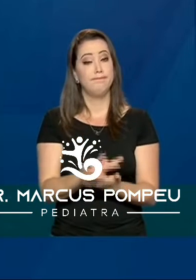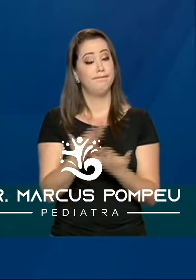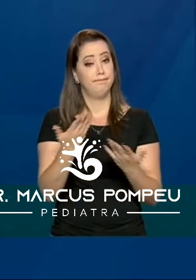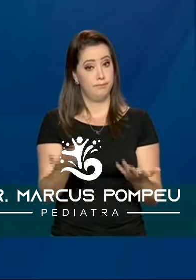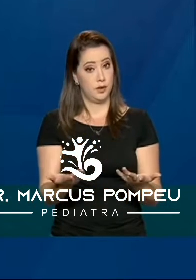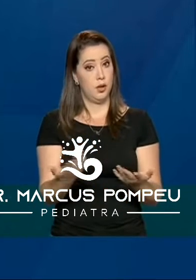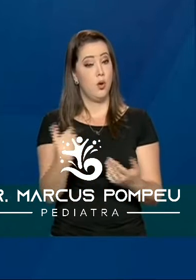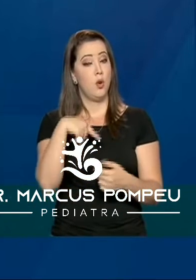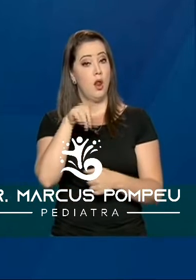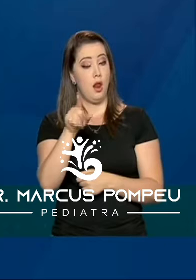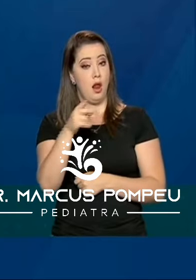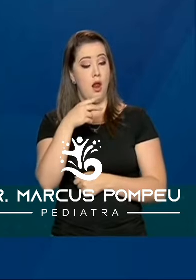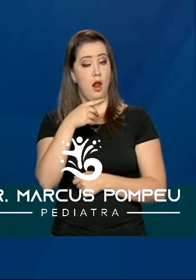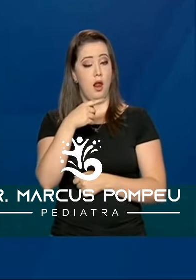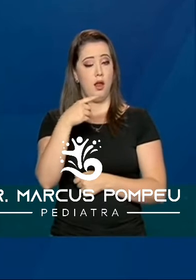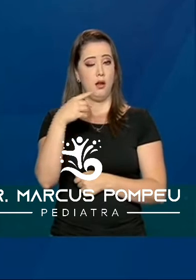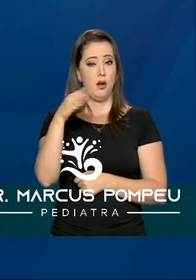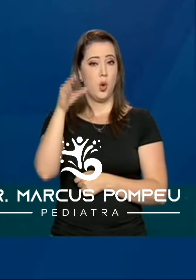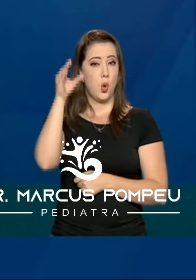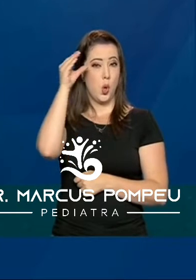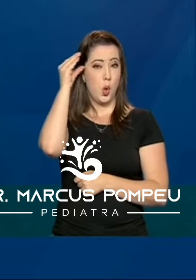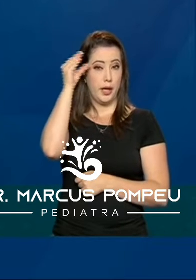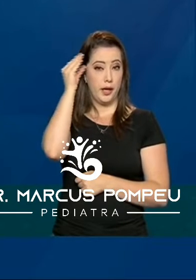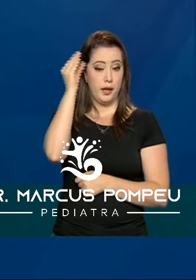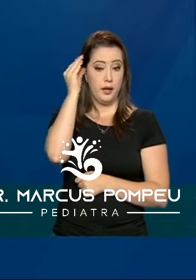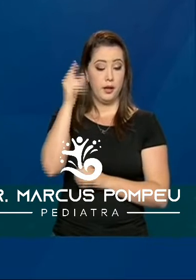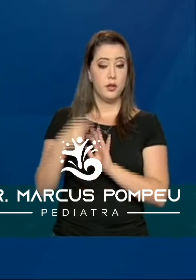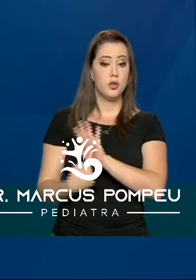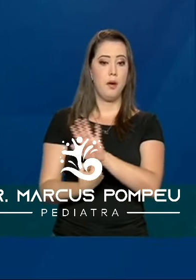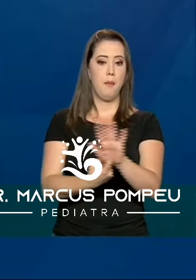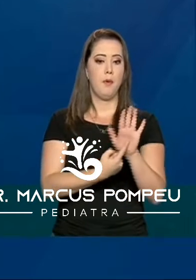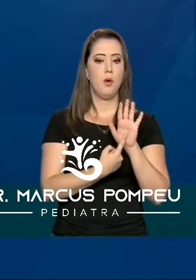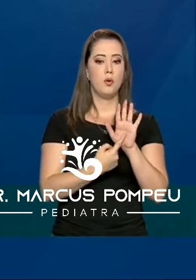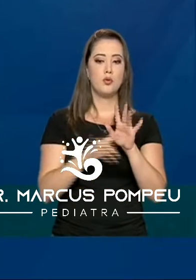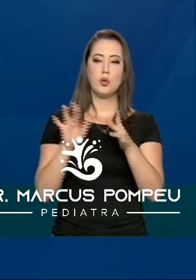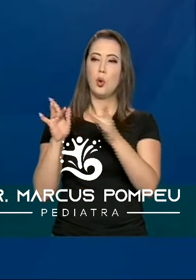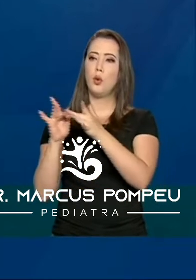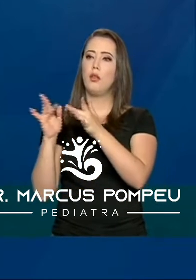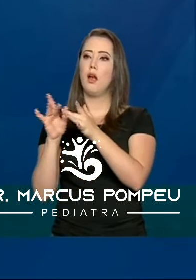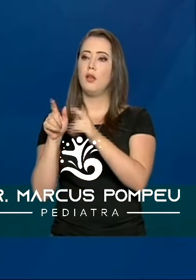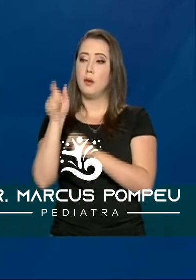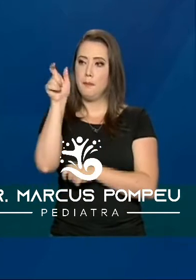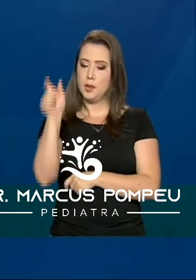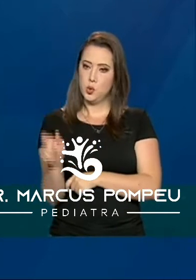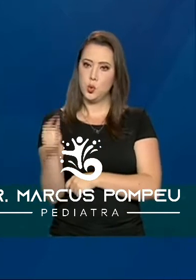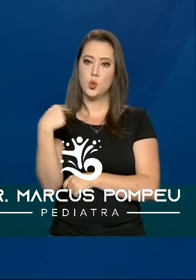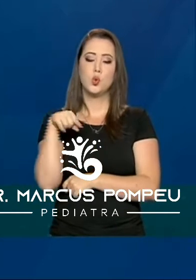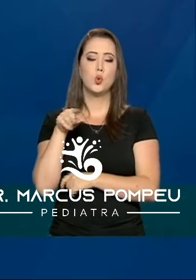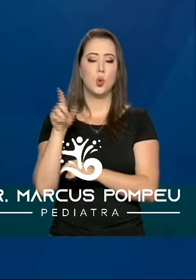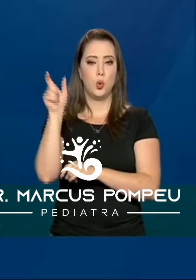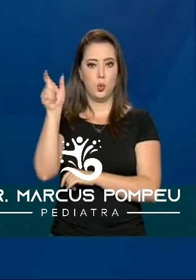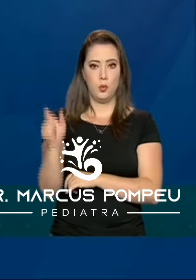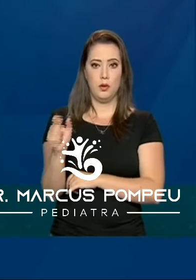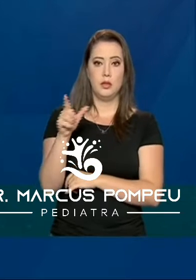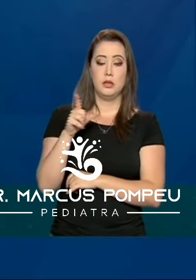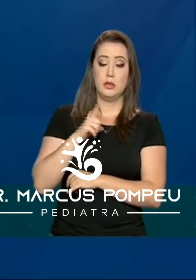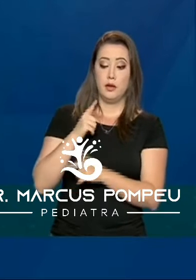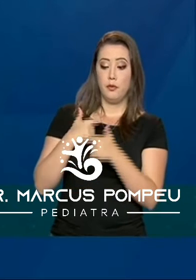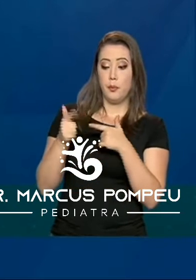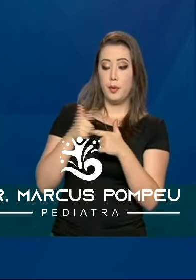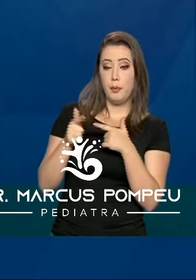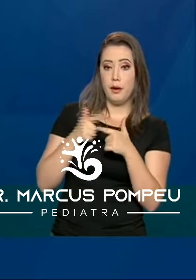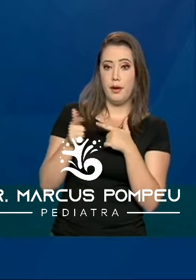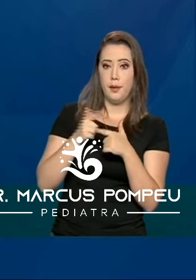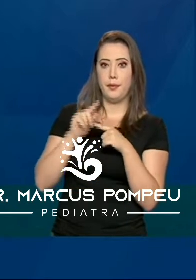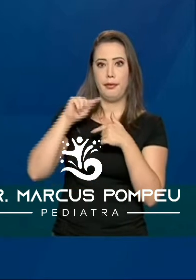as autópsias desses caras. Vai propaganda para a televisão, no Vila Sésamo americano, dizendo, o Gupta todo mundo conhece, né? Ele é um cara propaganda,